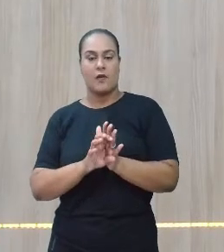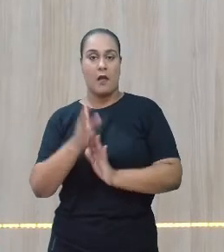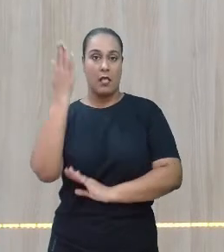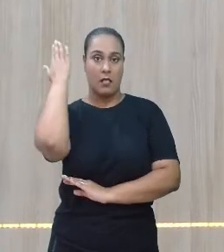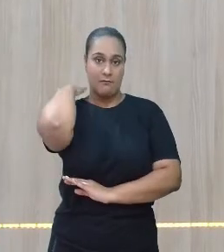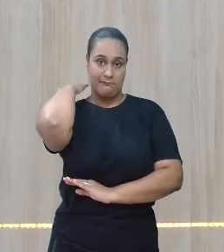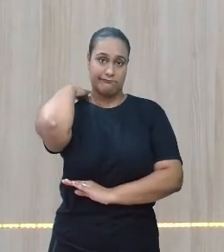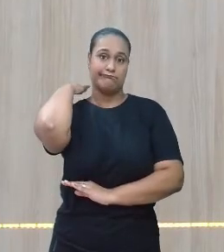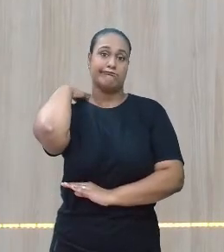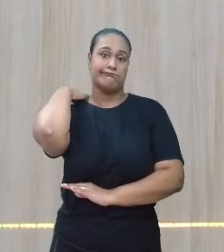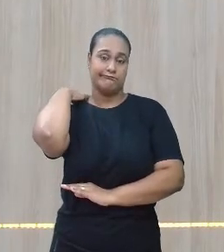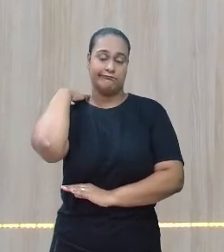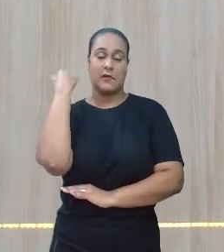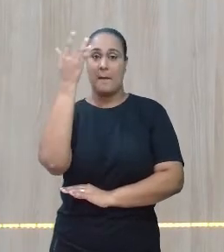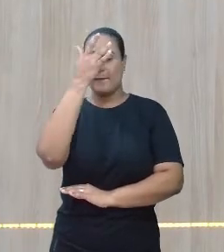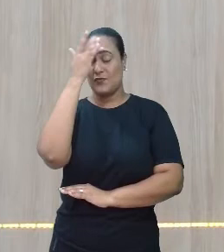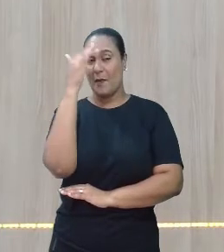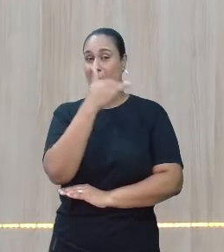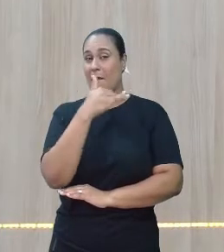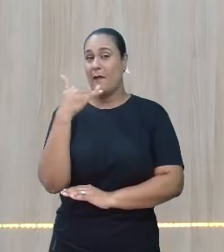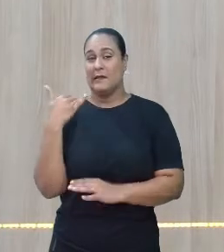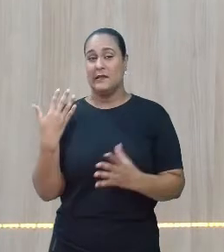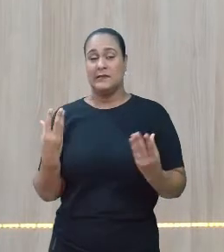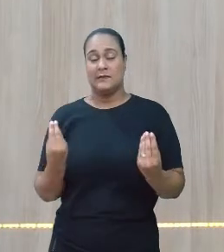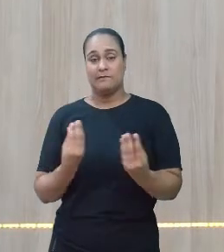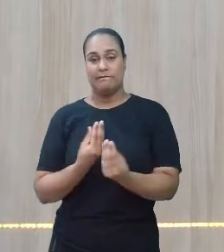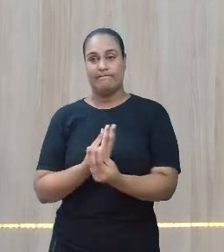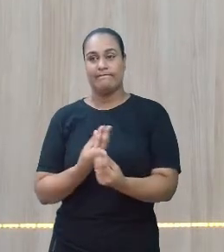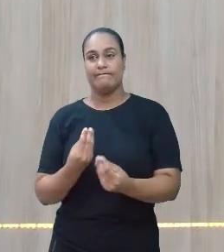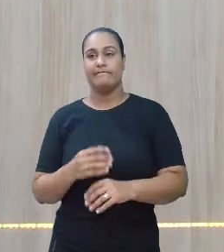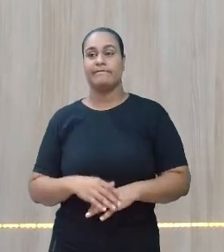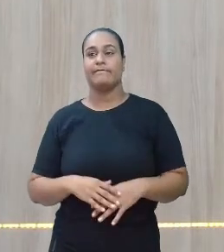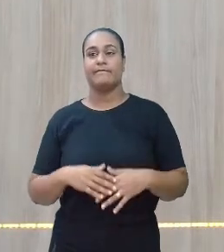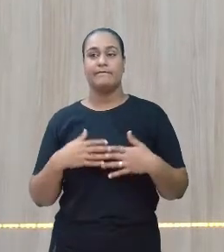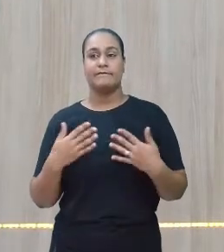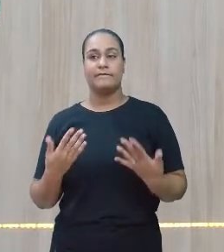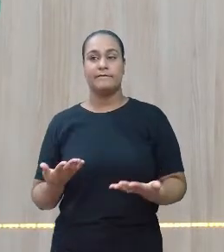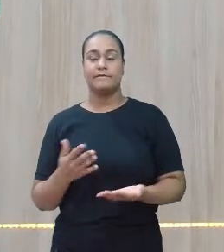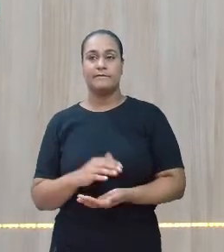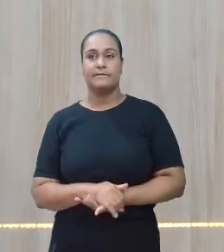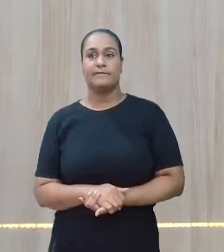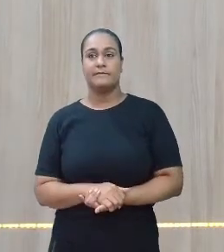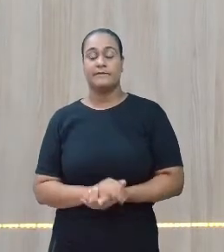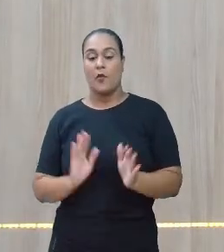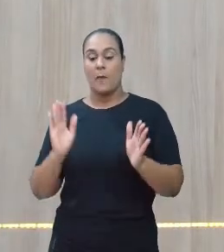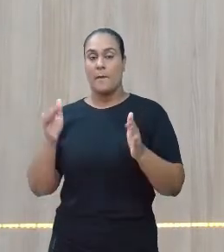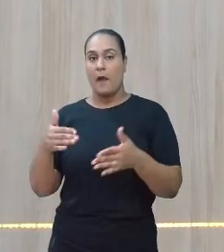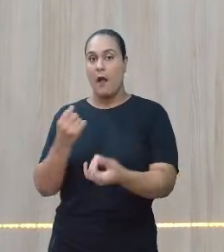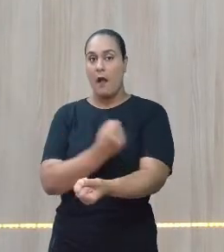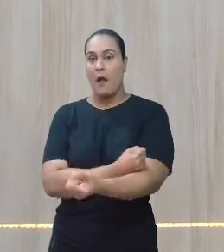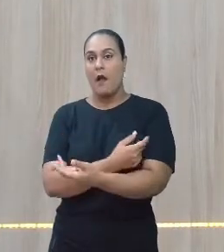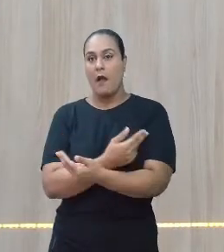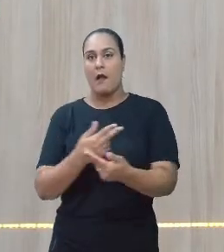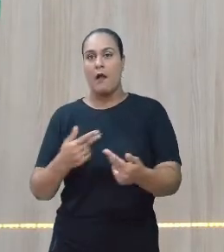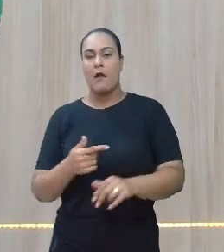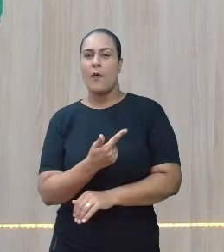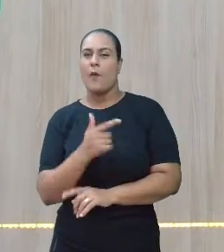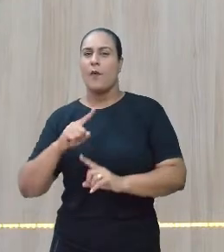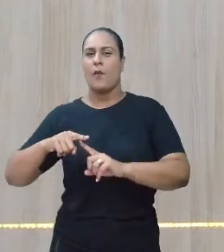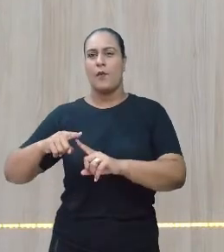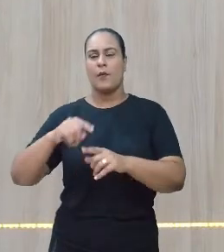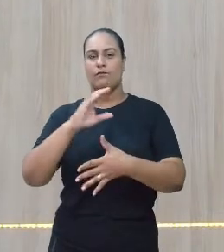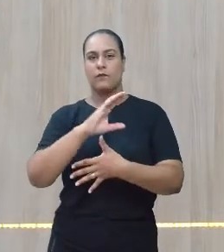mata tanto ainda no nosso país. Mas vamos continuar. Ainda em relação às drogas, vamos agora fazer um outro tipo